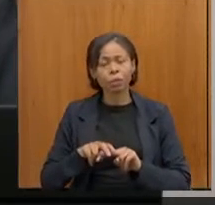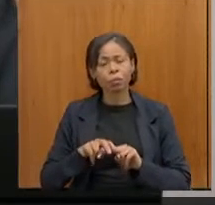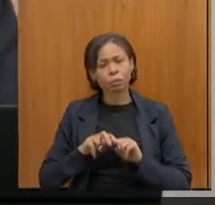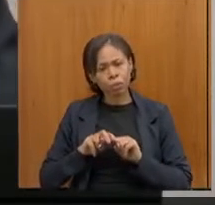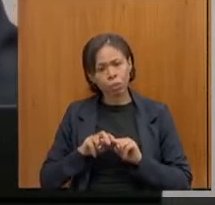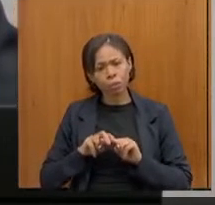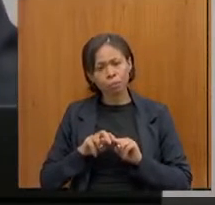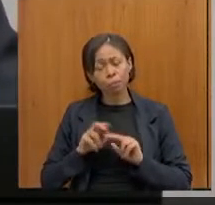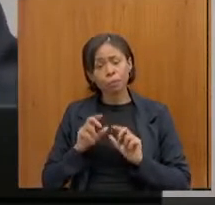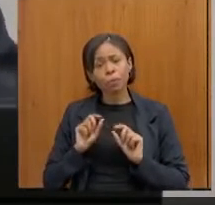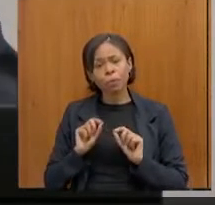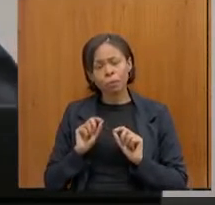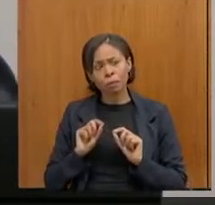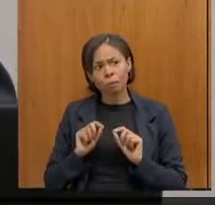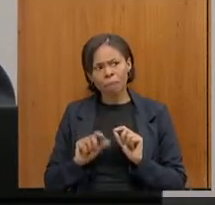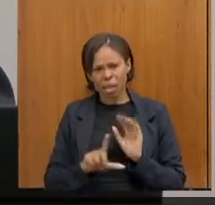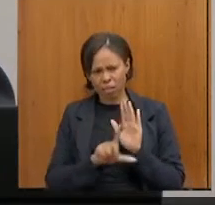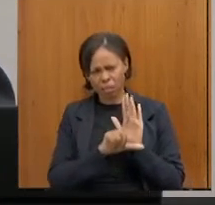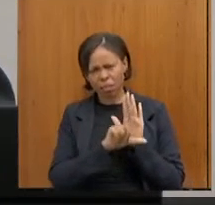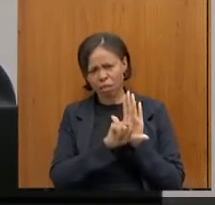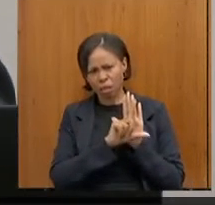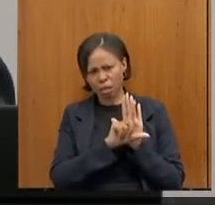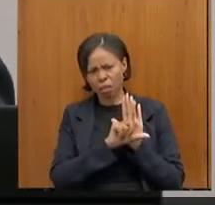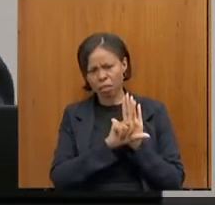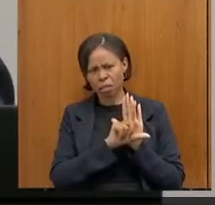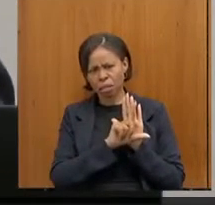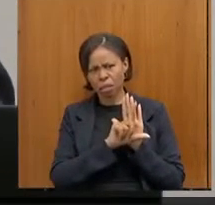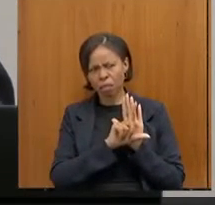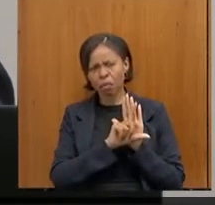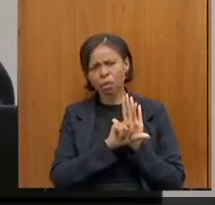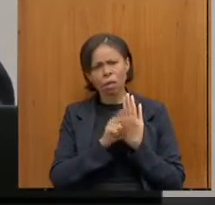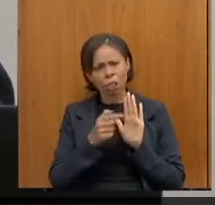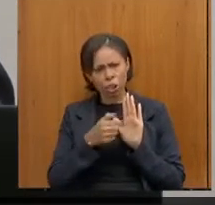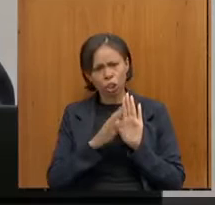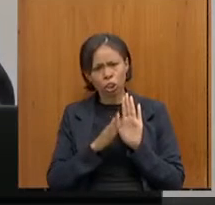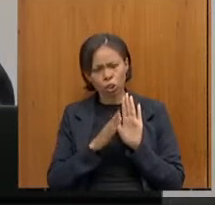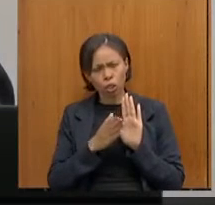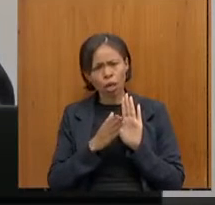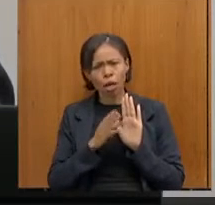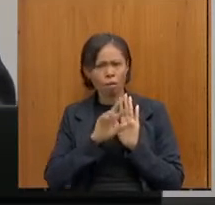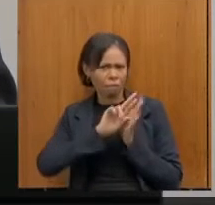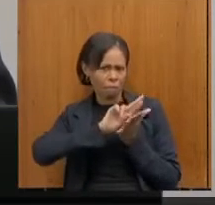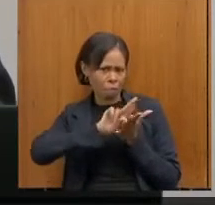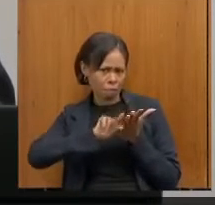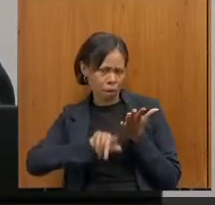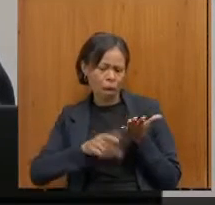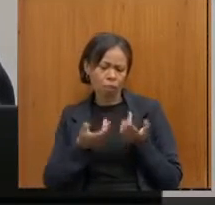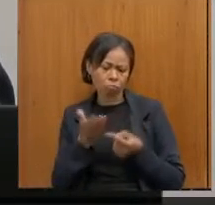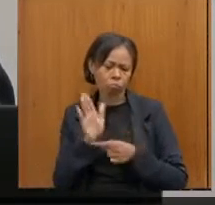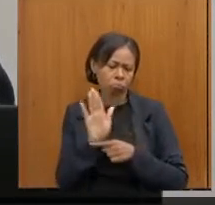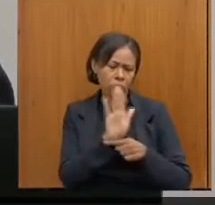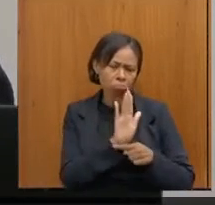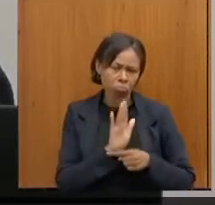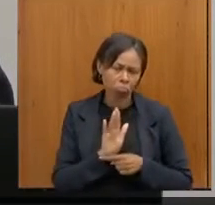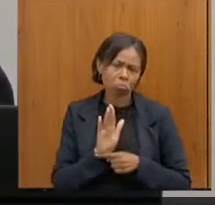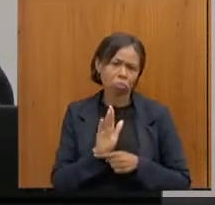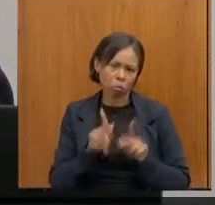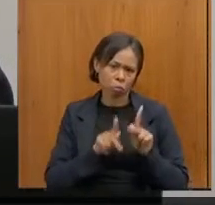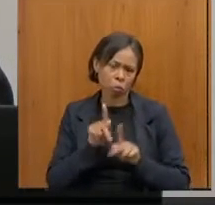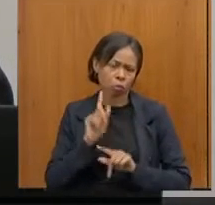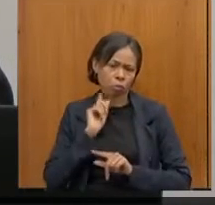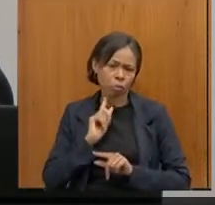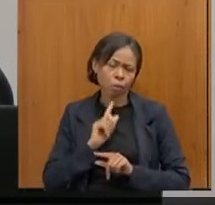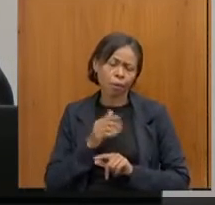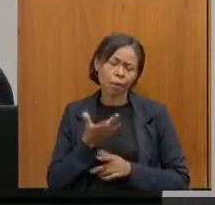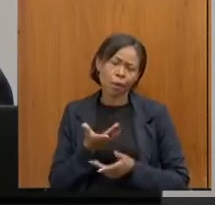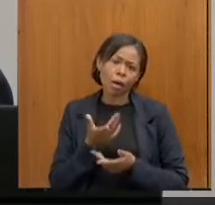esta lei Dentre os vários benefícios que trouxe para a população de Minas Gerais a isenção de juros e parcelamento